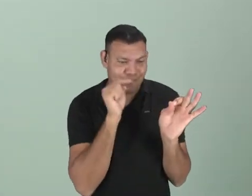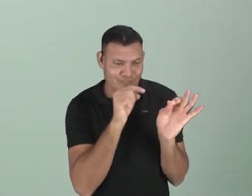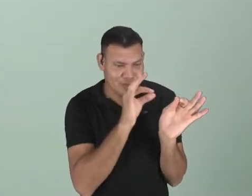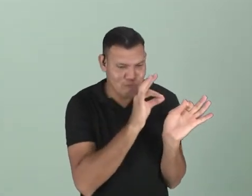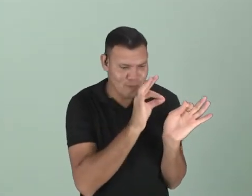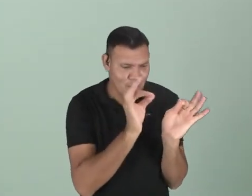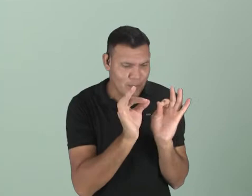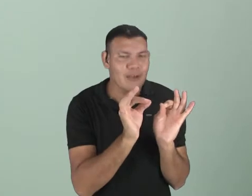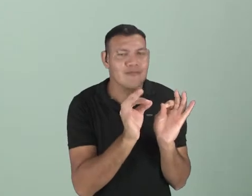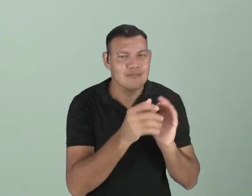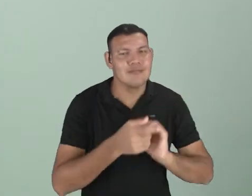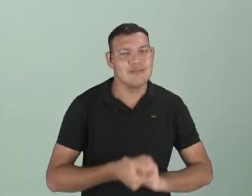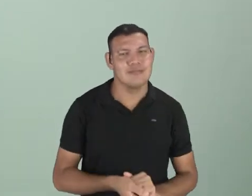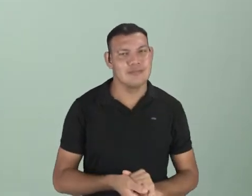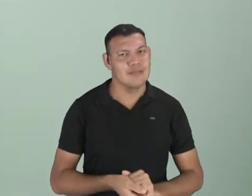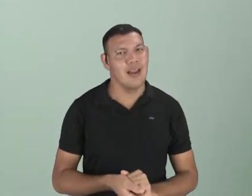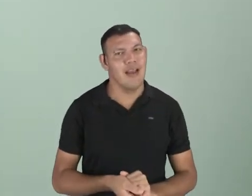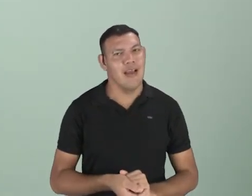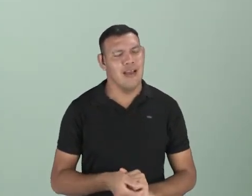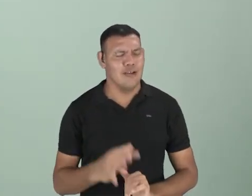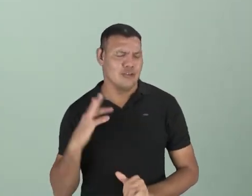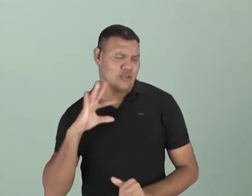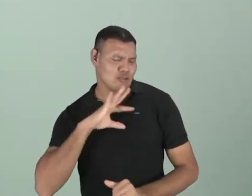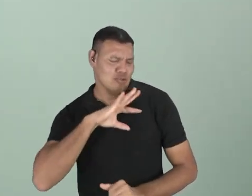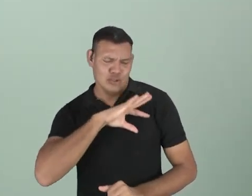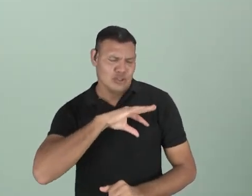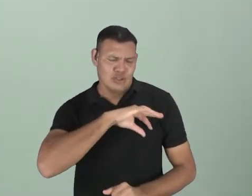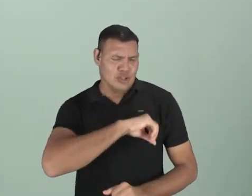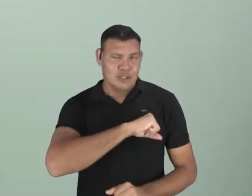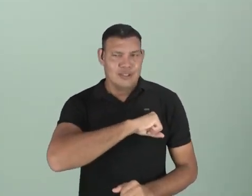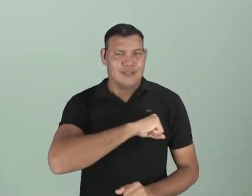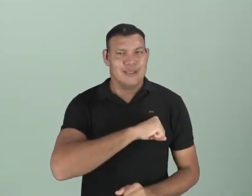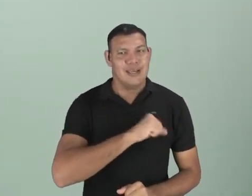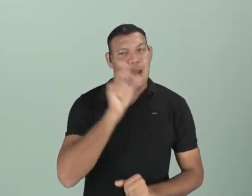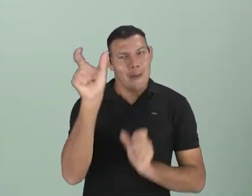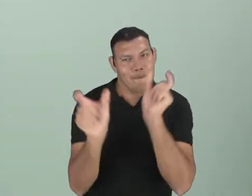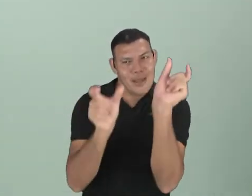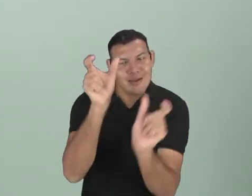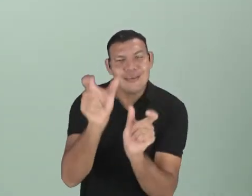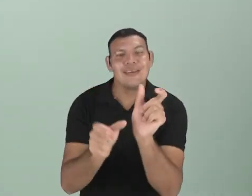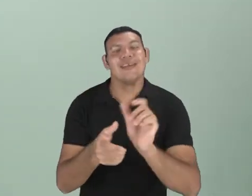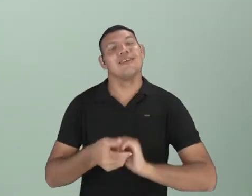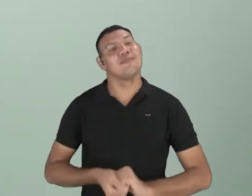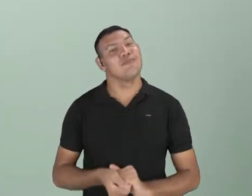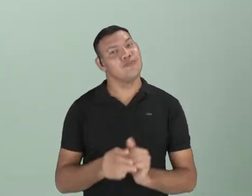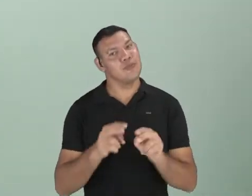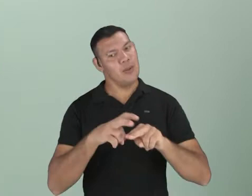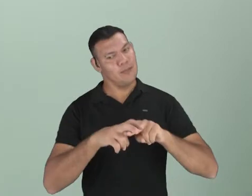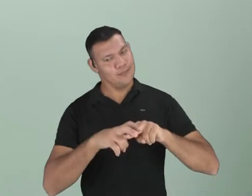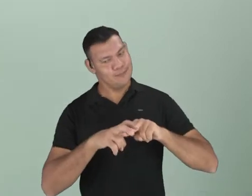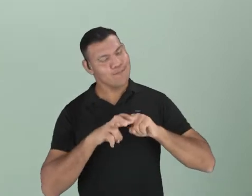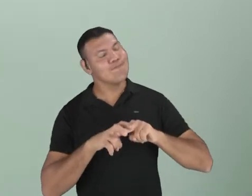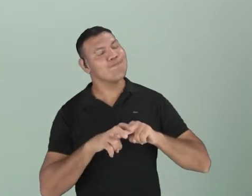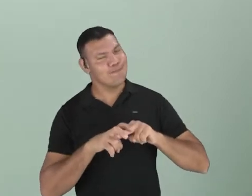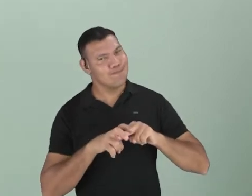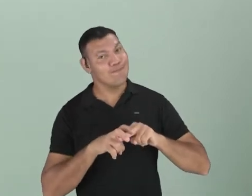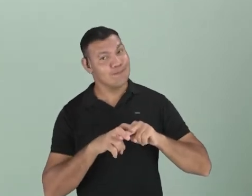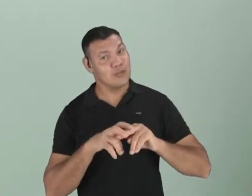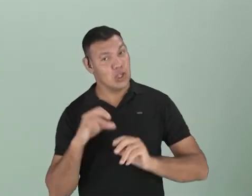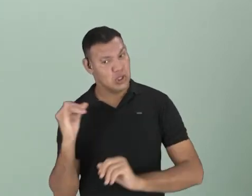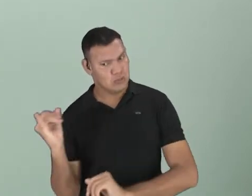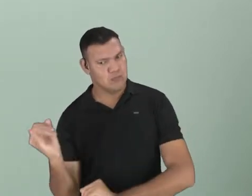vamos saber, que nós vamos nos apaixonar ou não por nossos personagens. Então, por isso que é importante